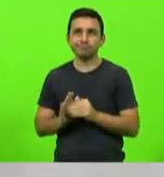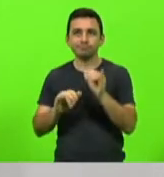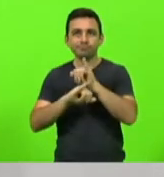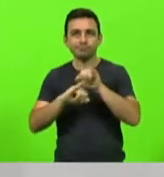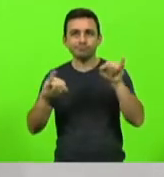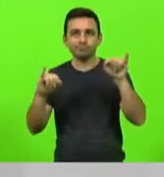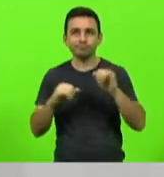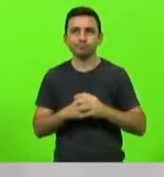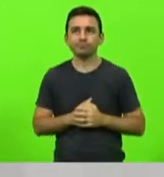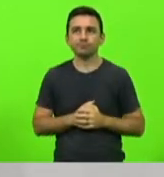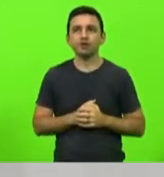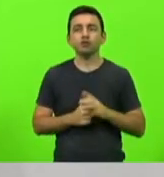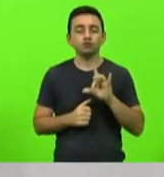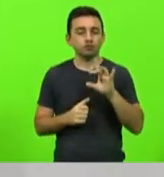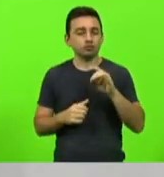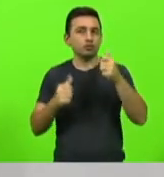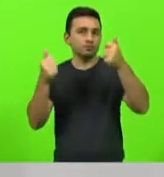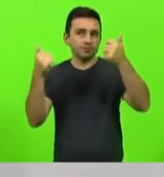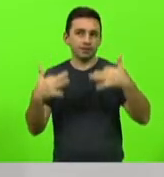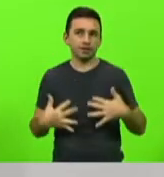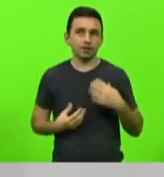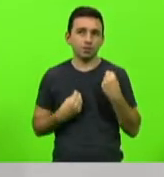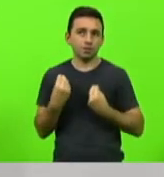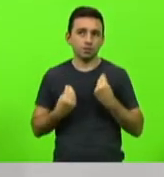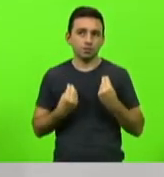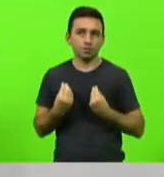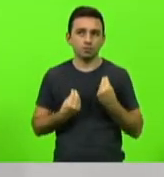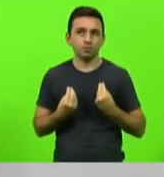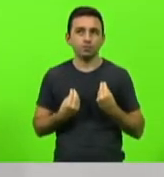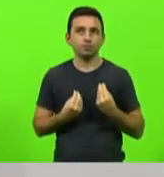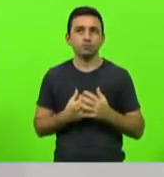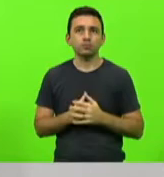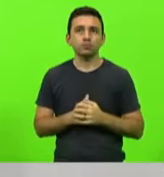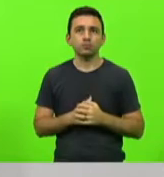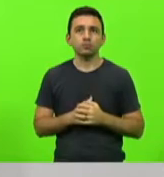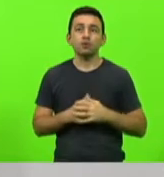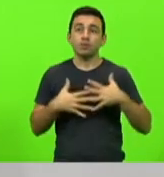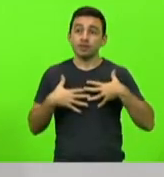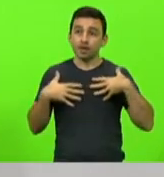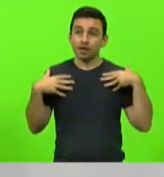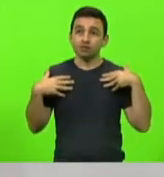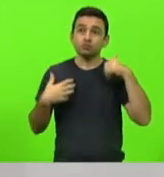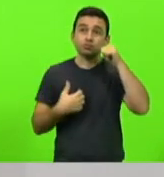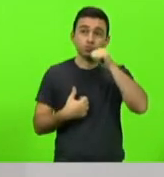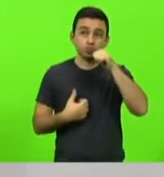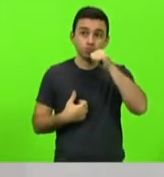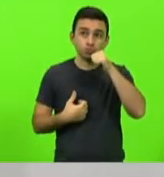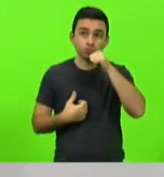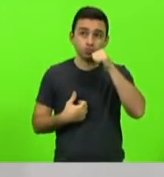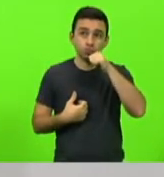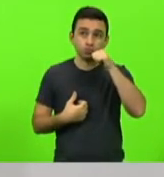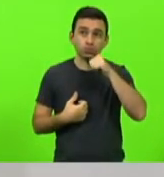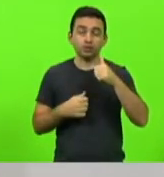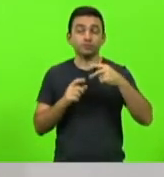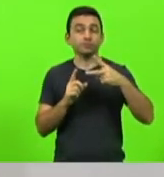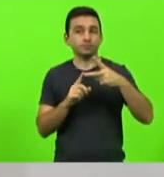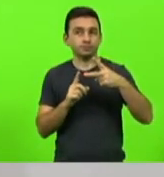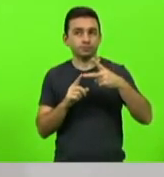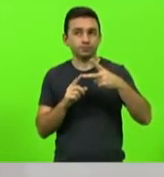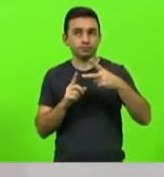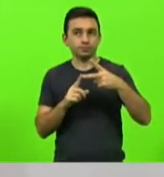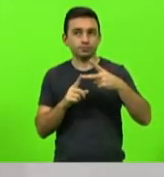só para explicar essa situação, o primeiro em homenagem às mulheres, o segundo,